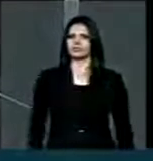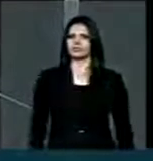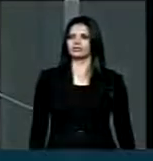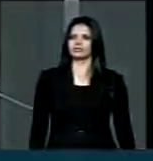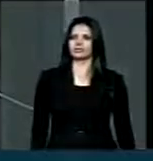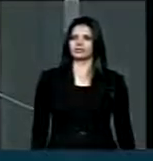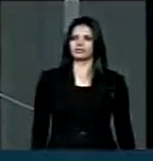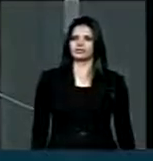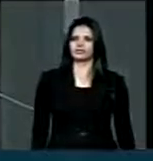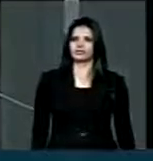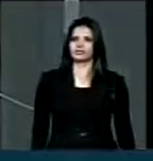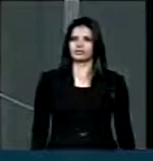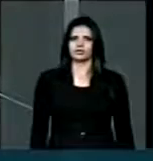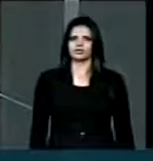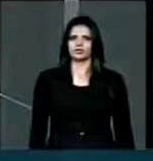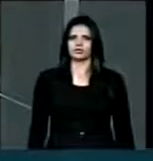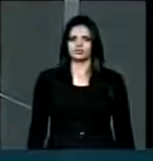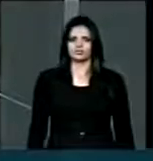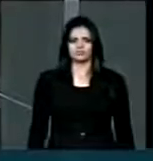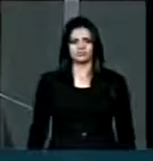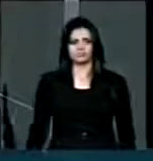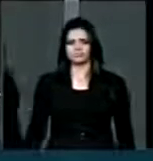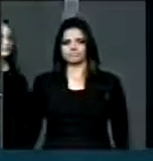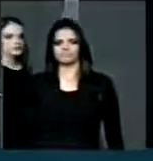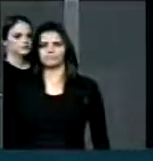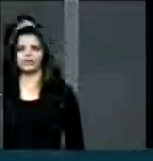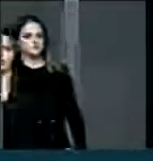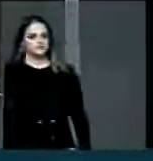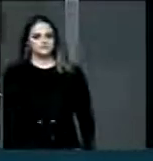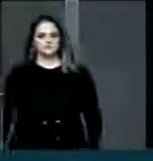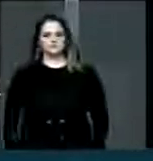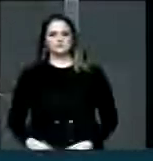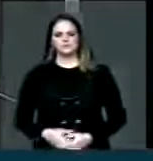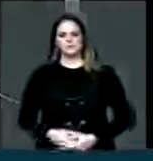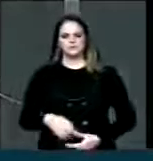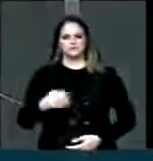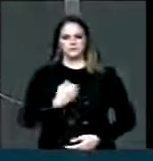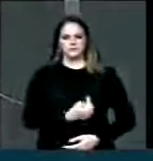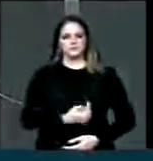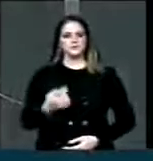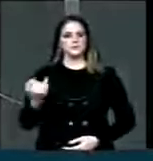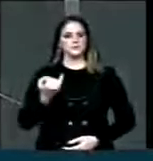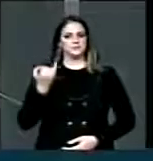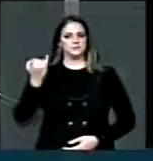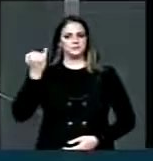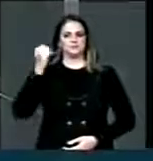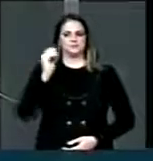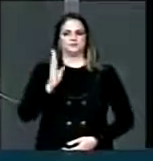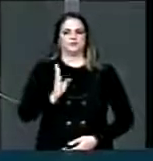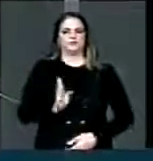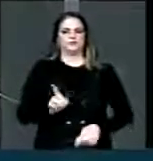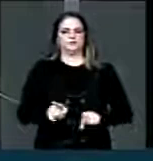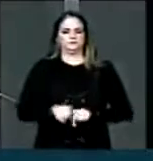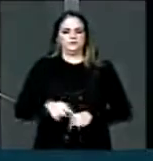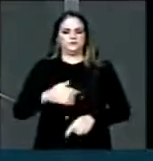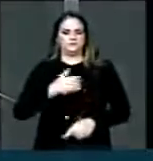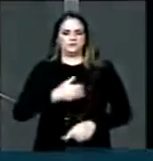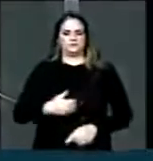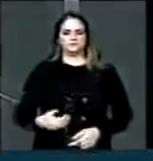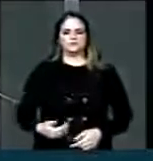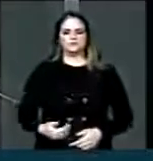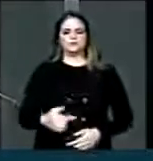da Fazenda, de não olhar que nós somos importantes para o Brasil e para o seu governo. Obviamente que ninguém vai